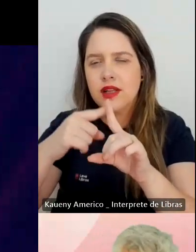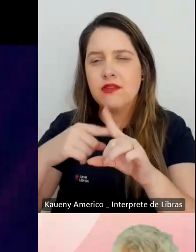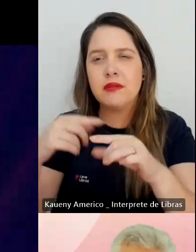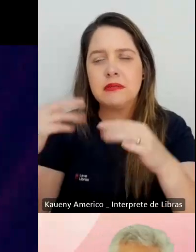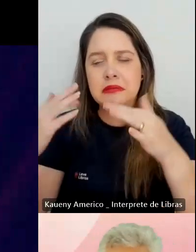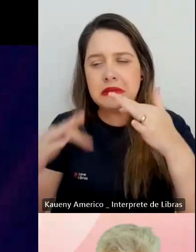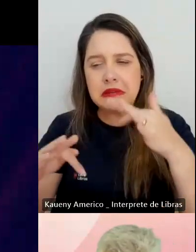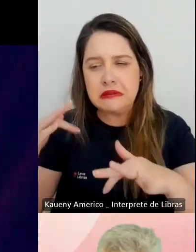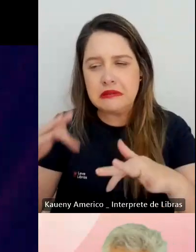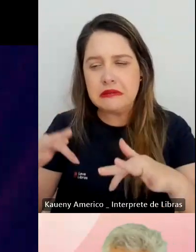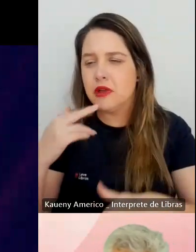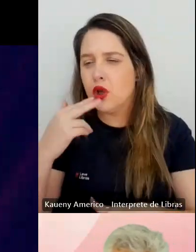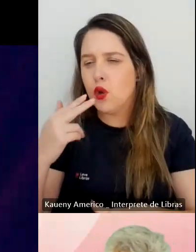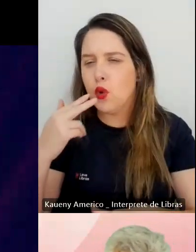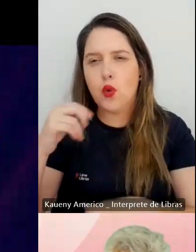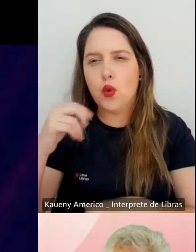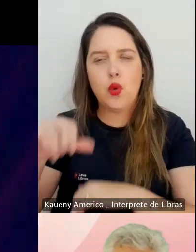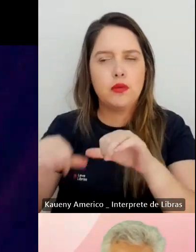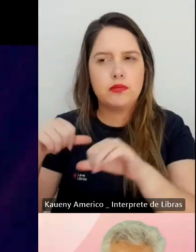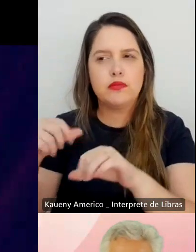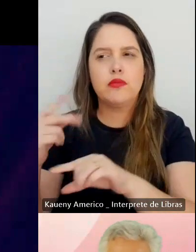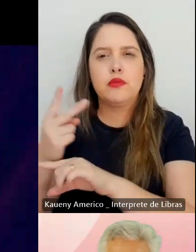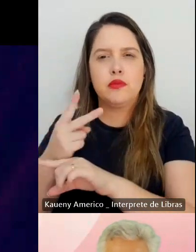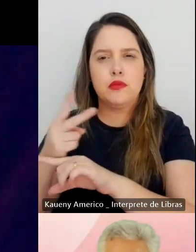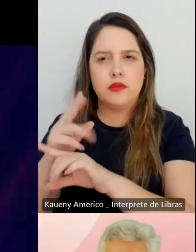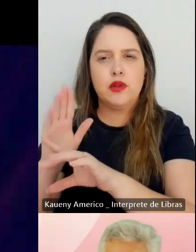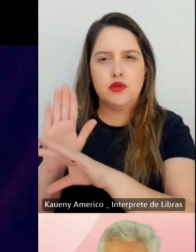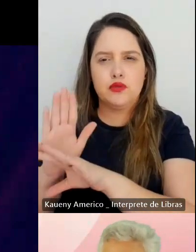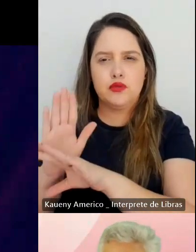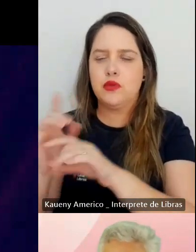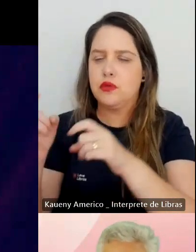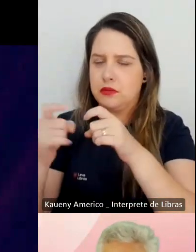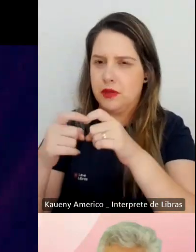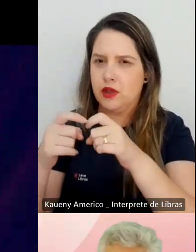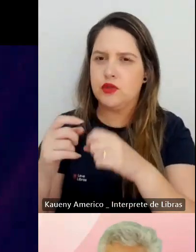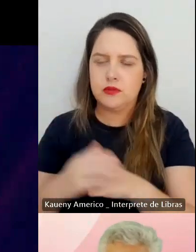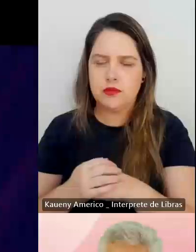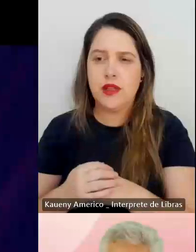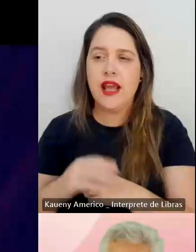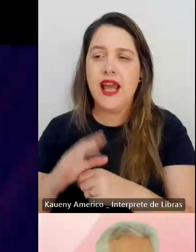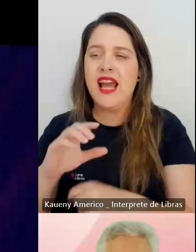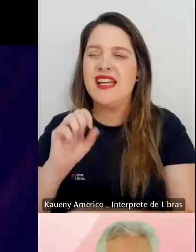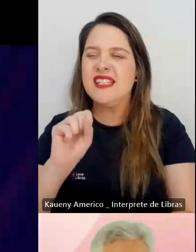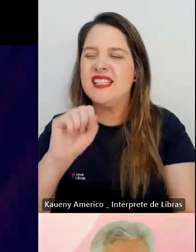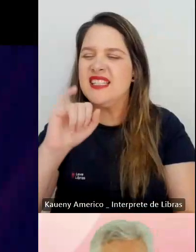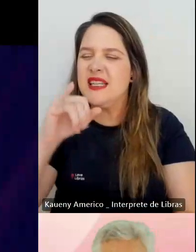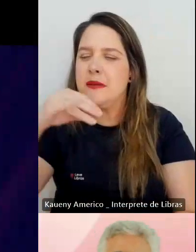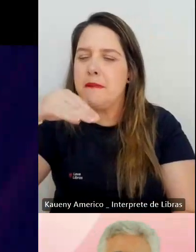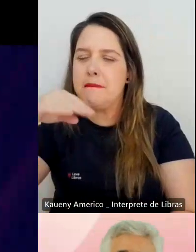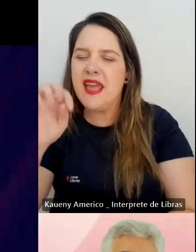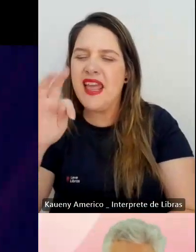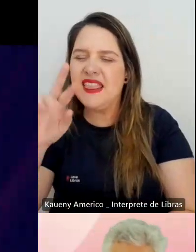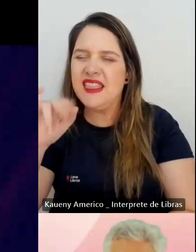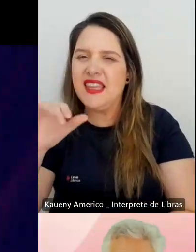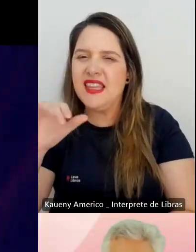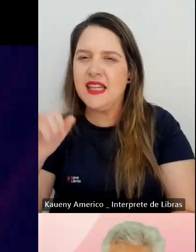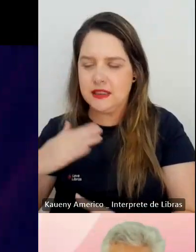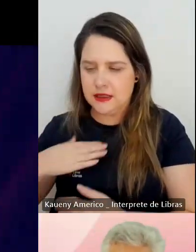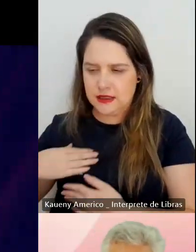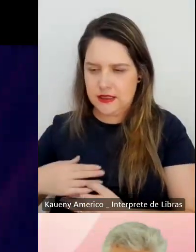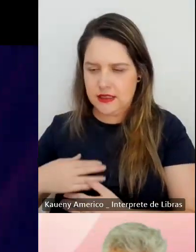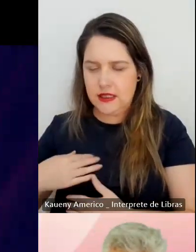Vou procurar ajuda, vou procurar um médico. Assimetria das mamas. Normalmente as mamas não são